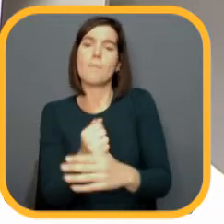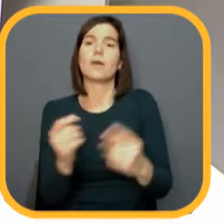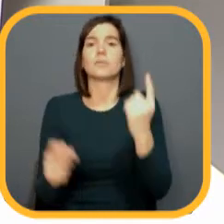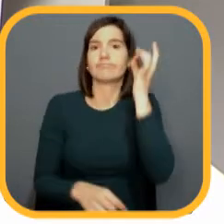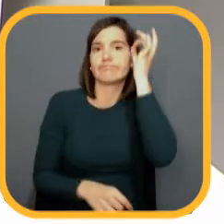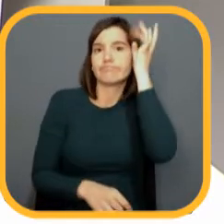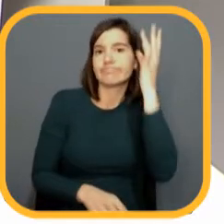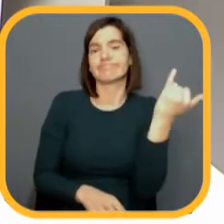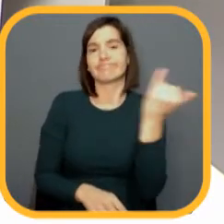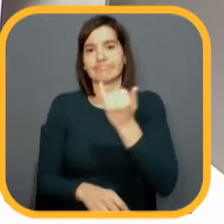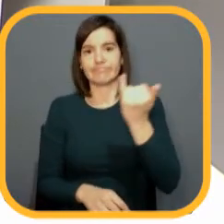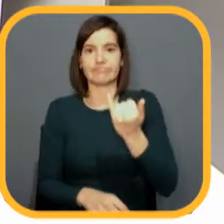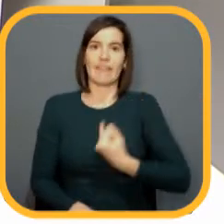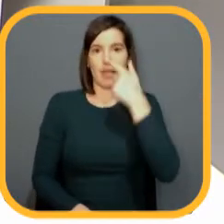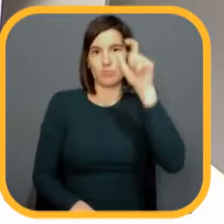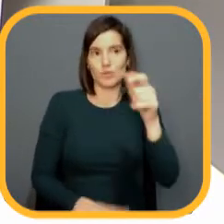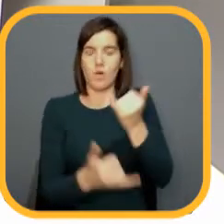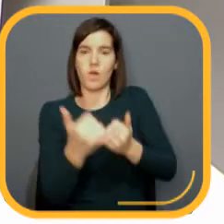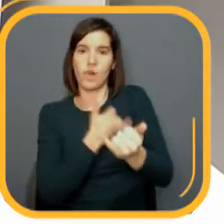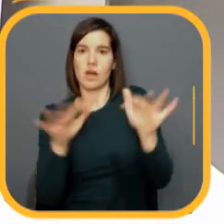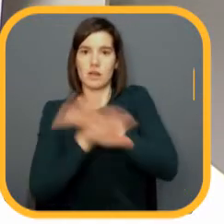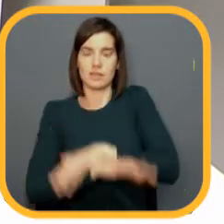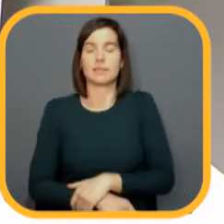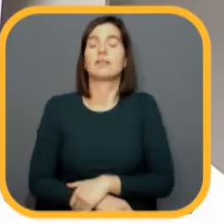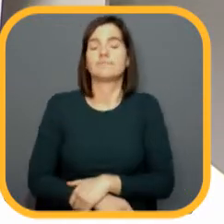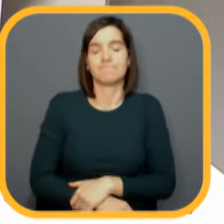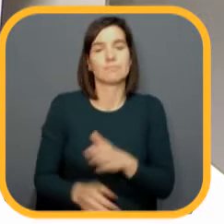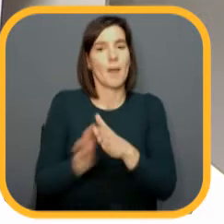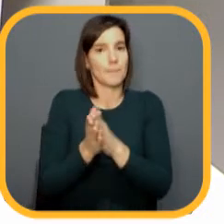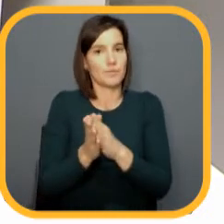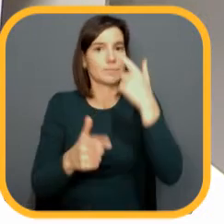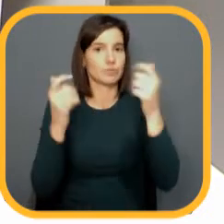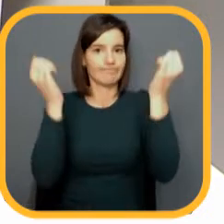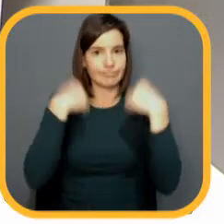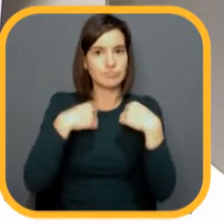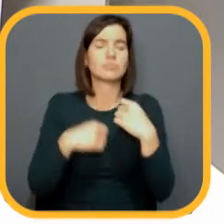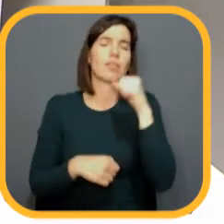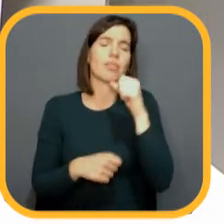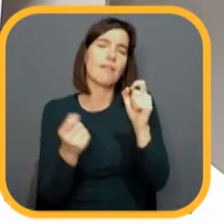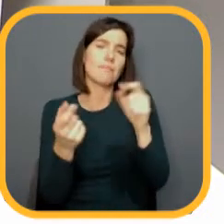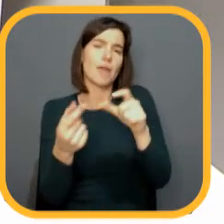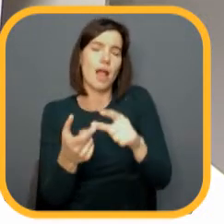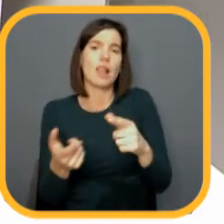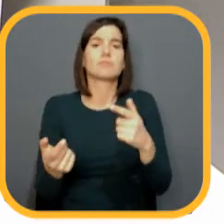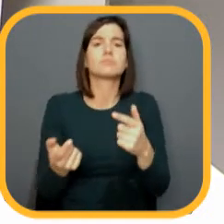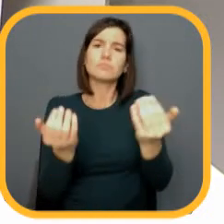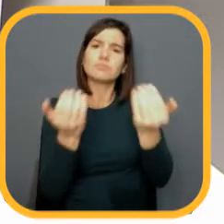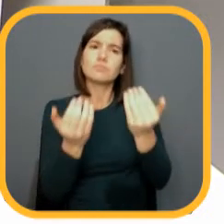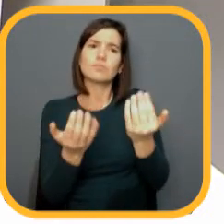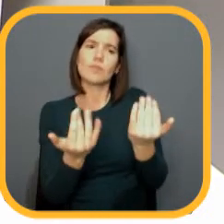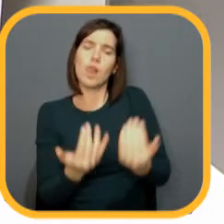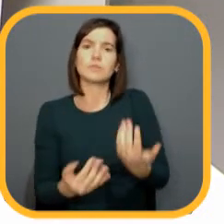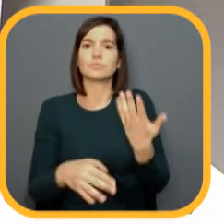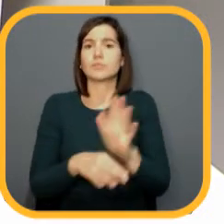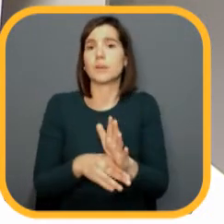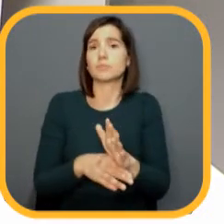da utilização fraudulenta da identidade de alguém. Este é um método usado para enganar pessoas, normalmente através do e-mail, levando-as a